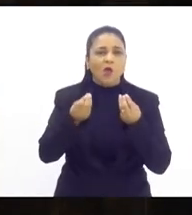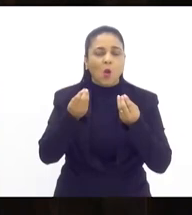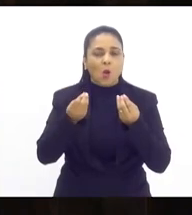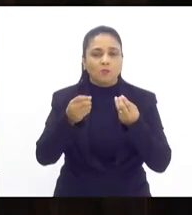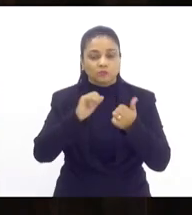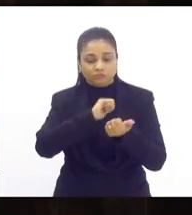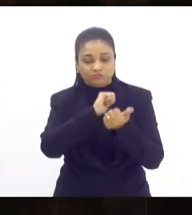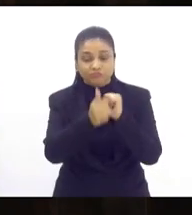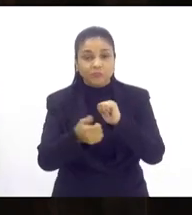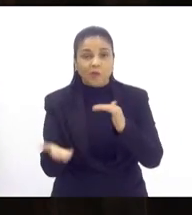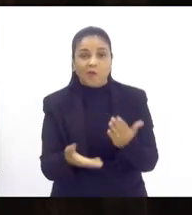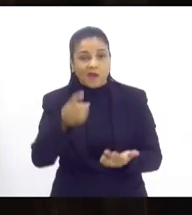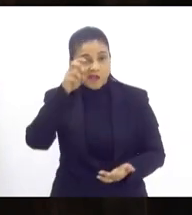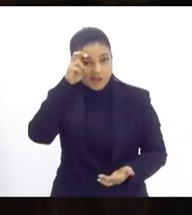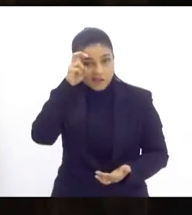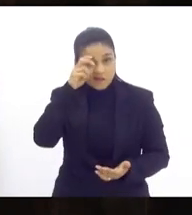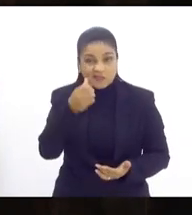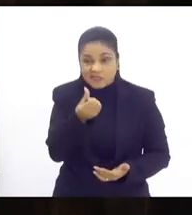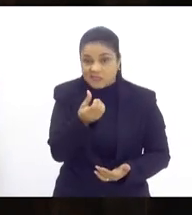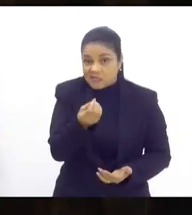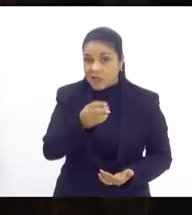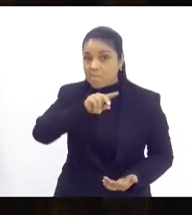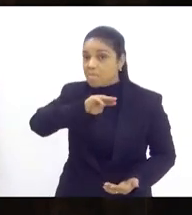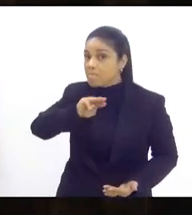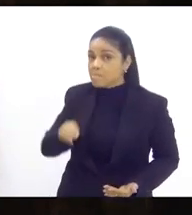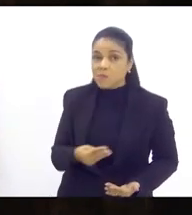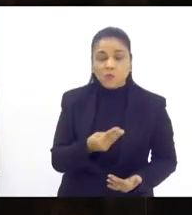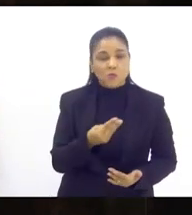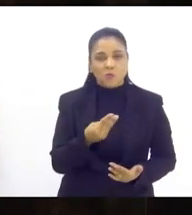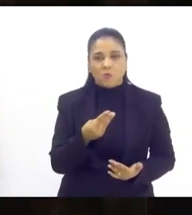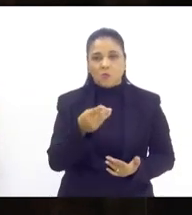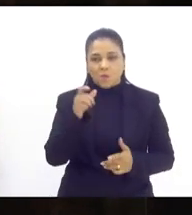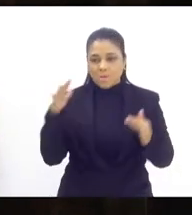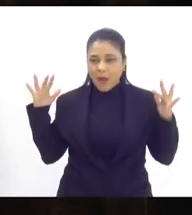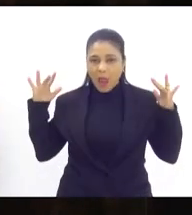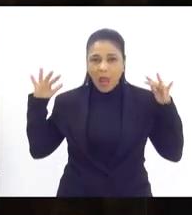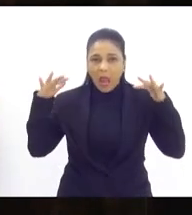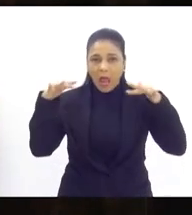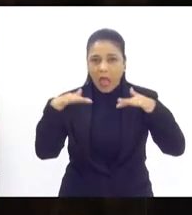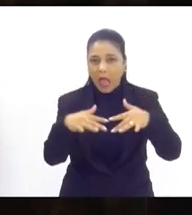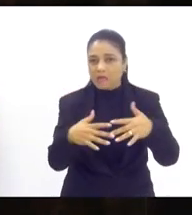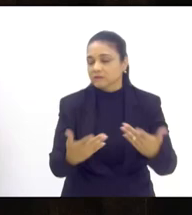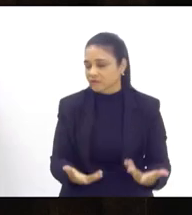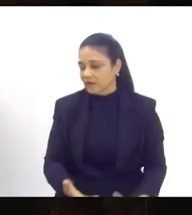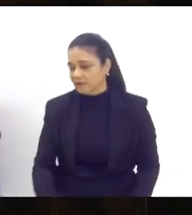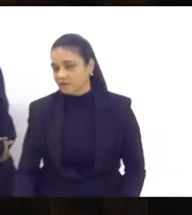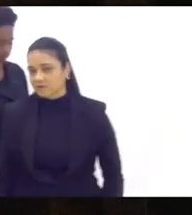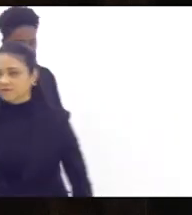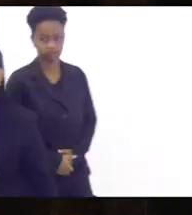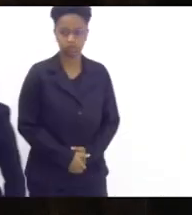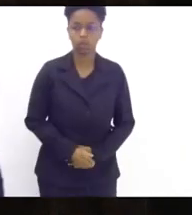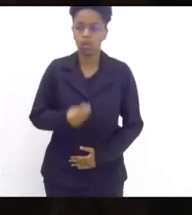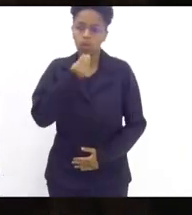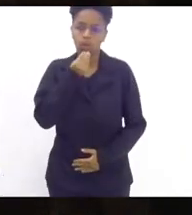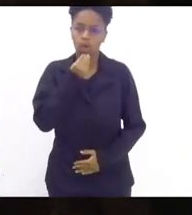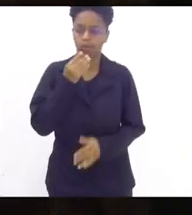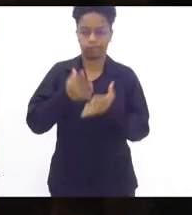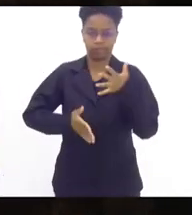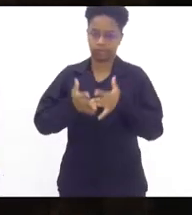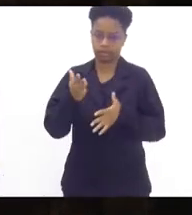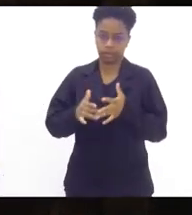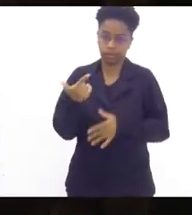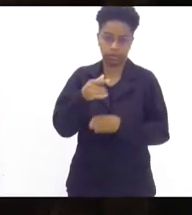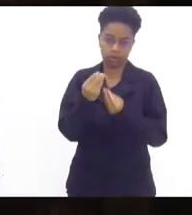nenhum reflexo são 60 mil pessoas chegando ao mesmo tempo é óbvio que tem algum reflexo não tem como